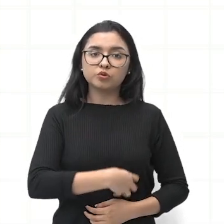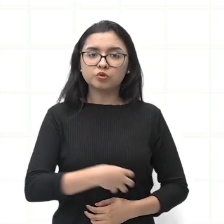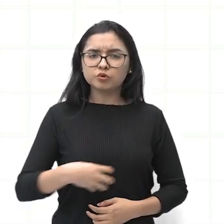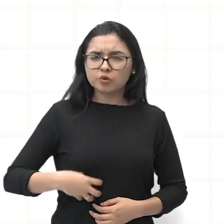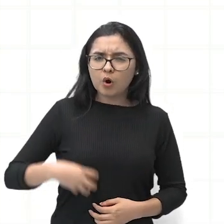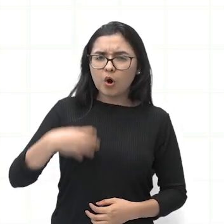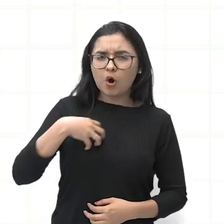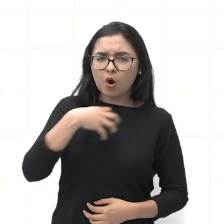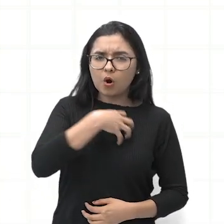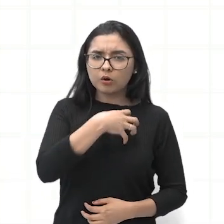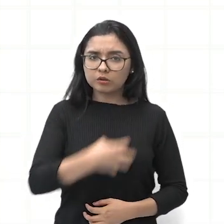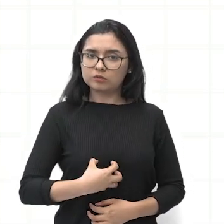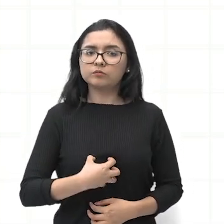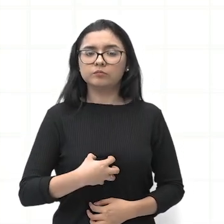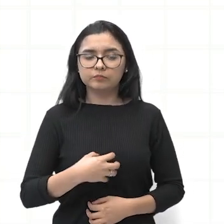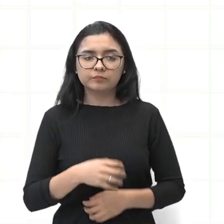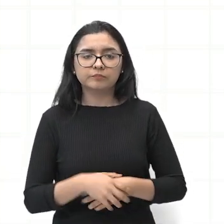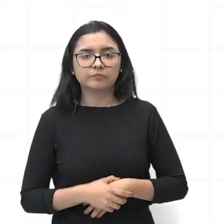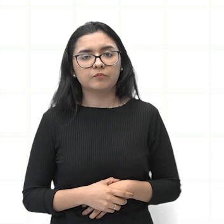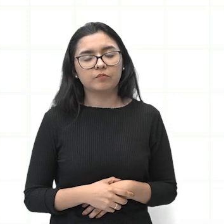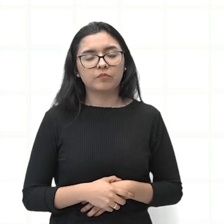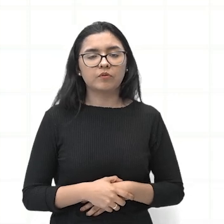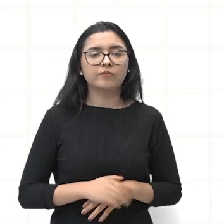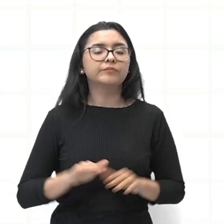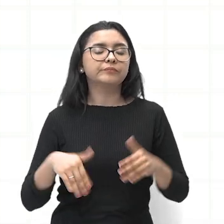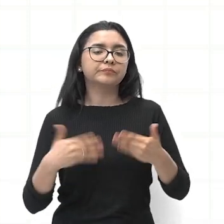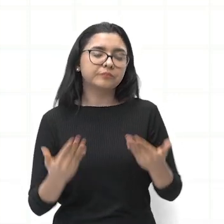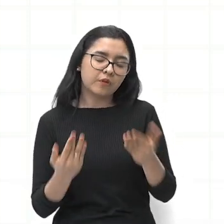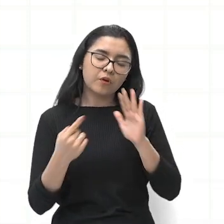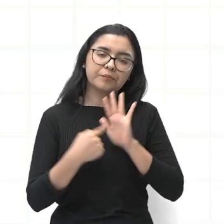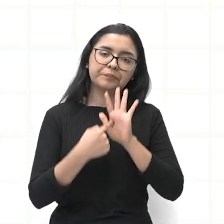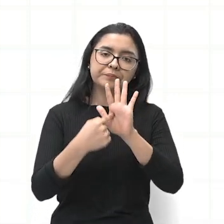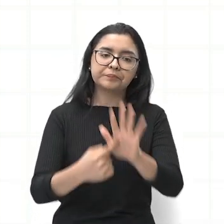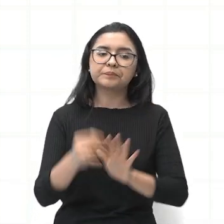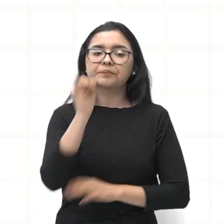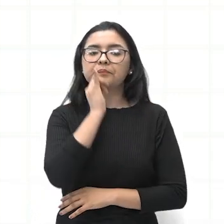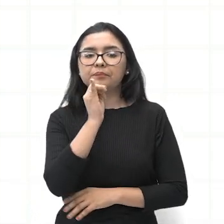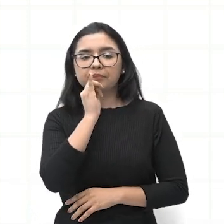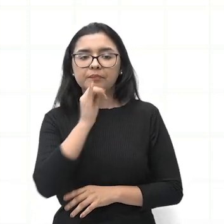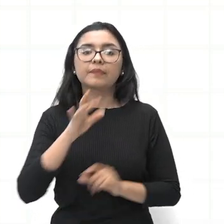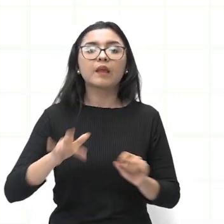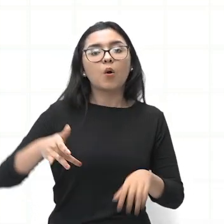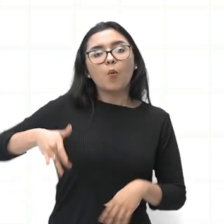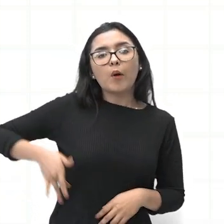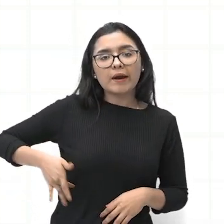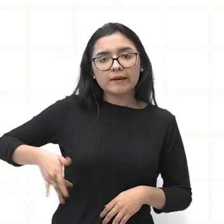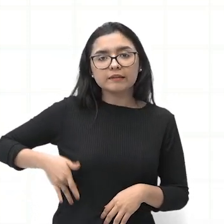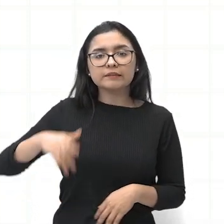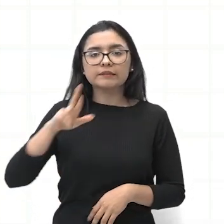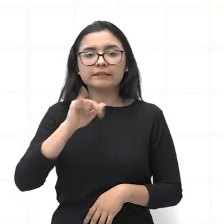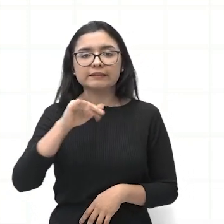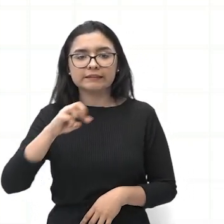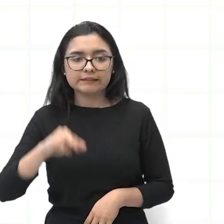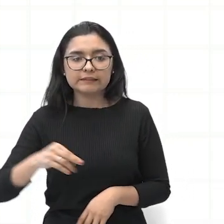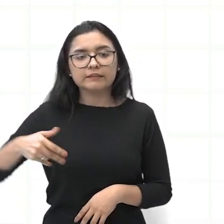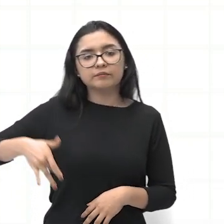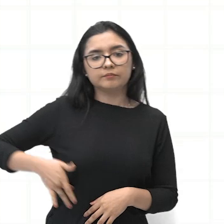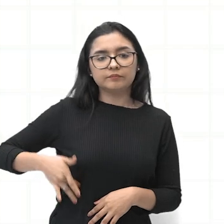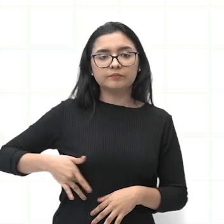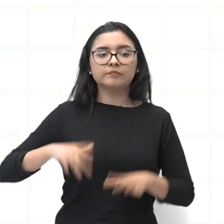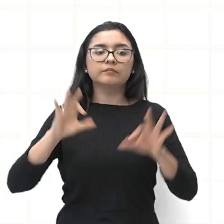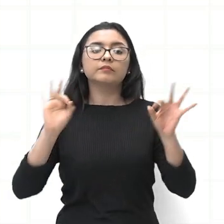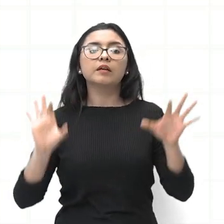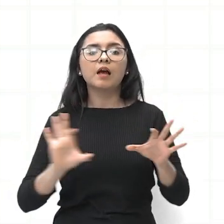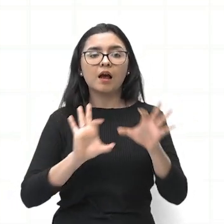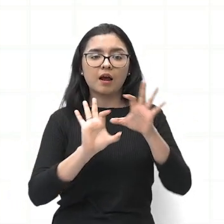órgãos, certo? E que, aqui exemplificado, um rim, né, que vai se integrar